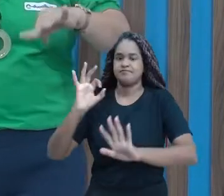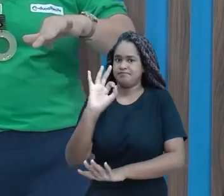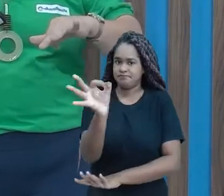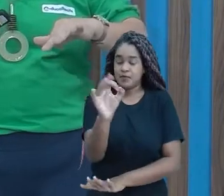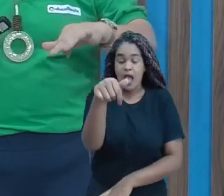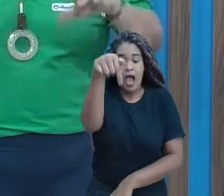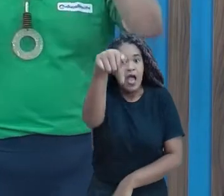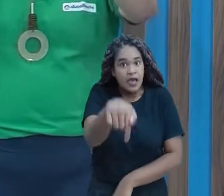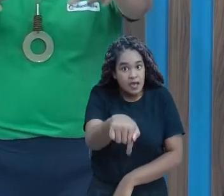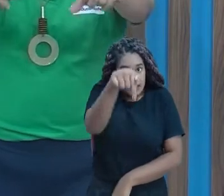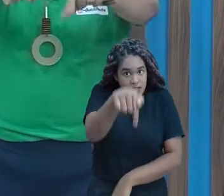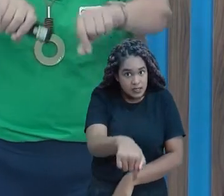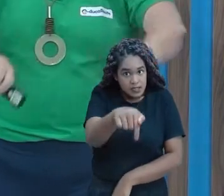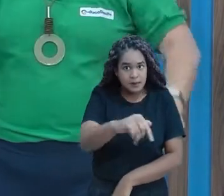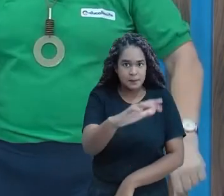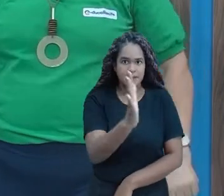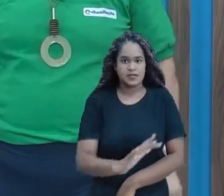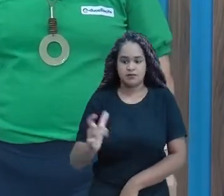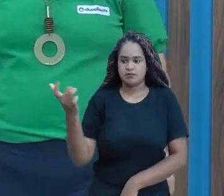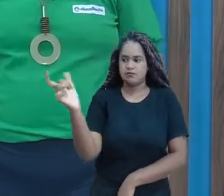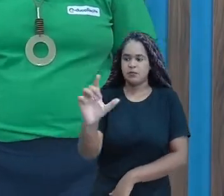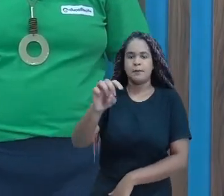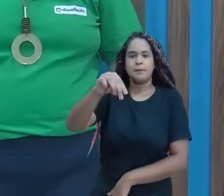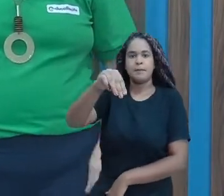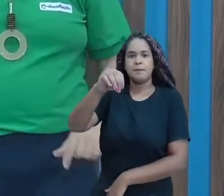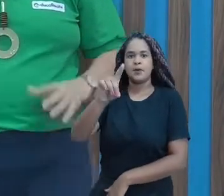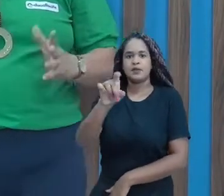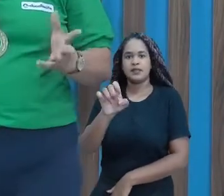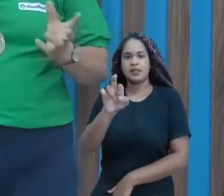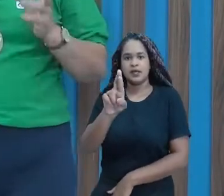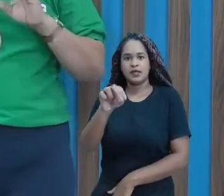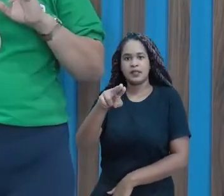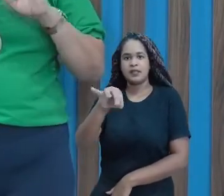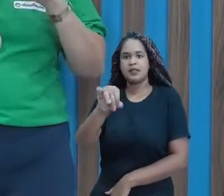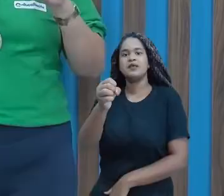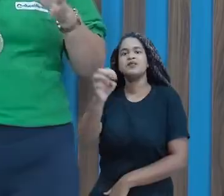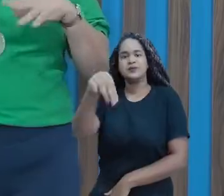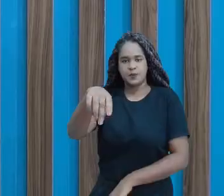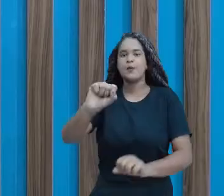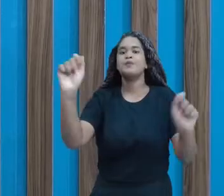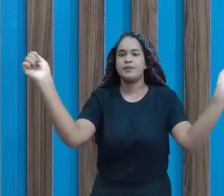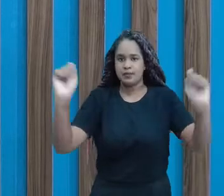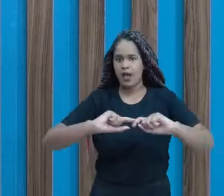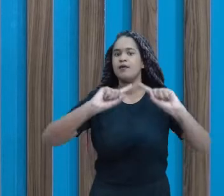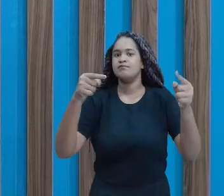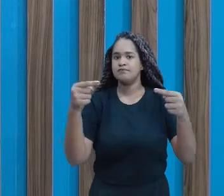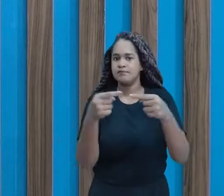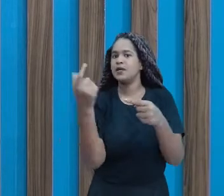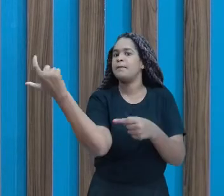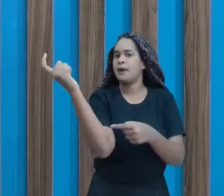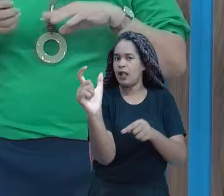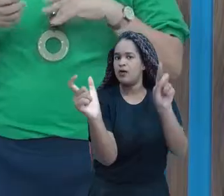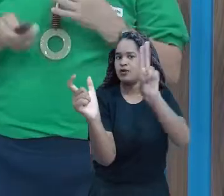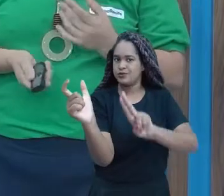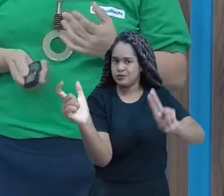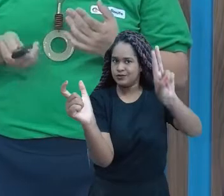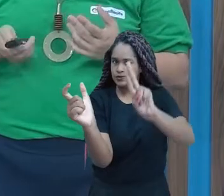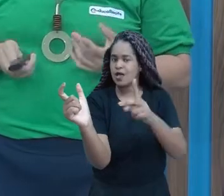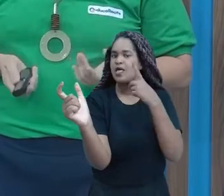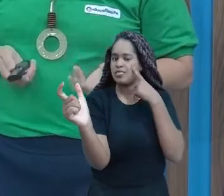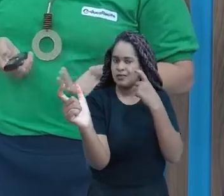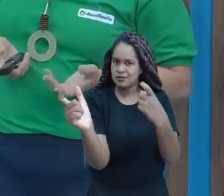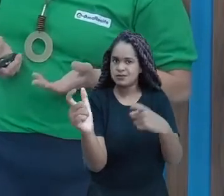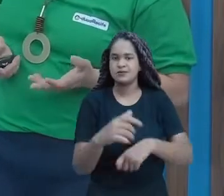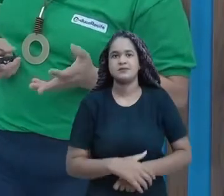no Brasil, aí você pode usar esse termo modernismo. É interessante isso, essa questão da nomenclatura, tá certo? Então, bora